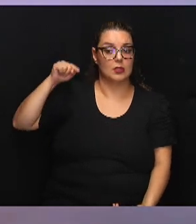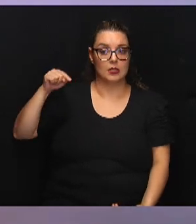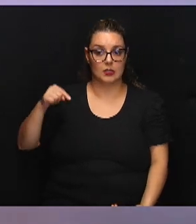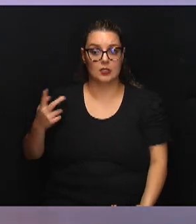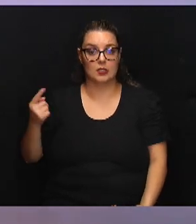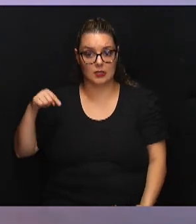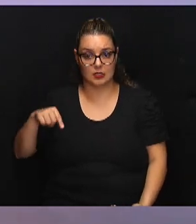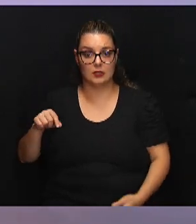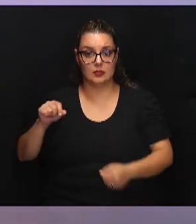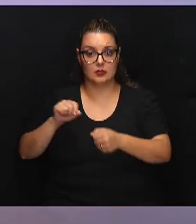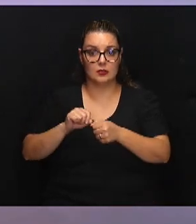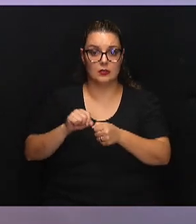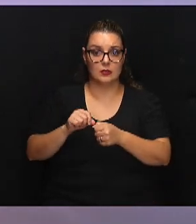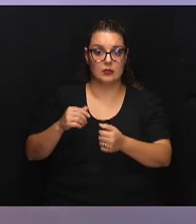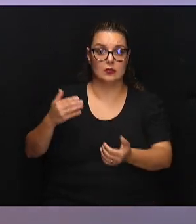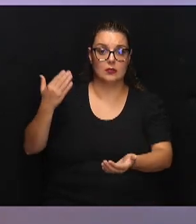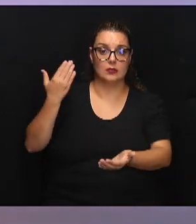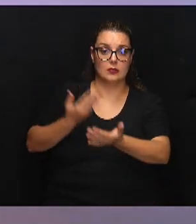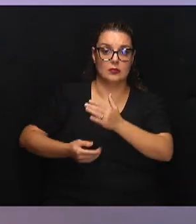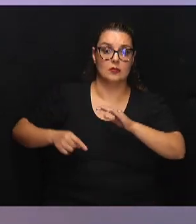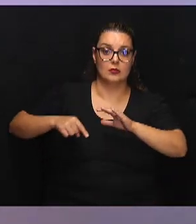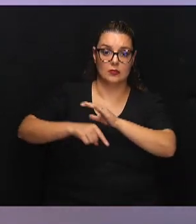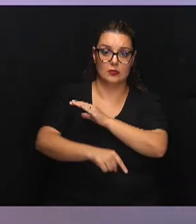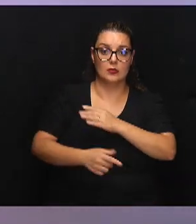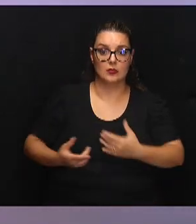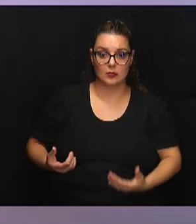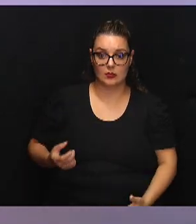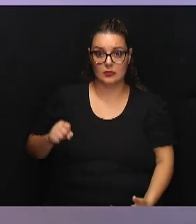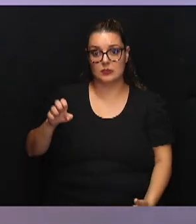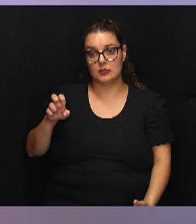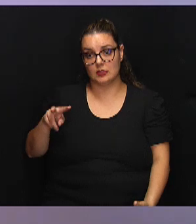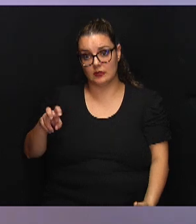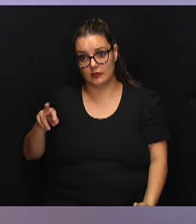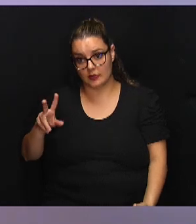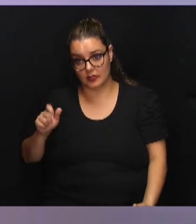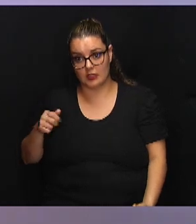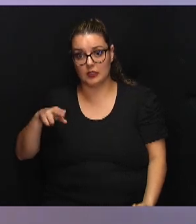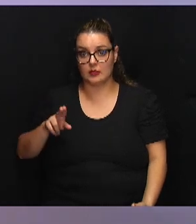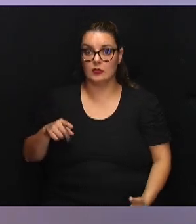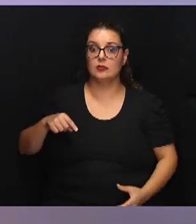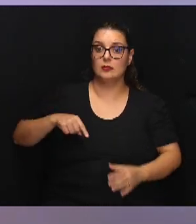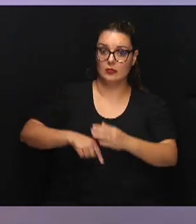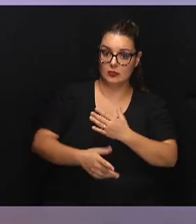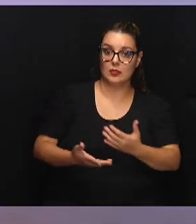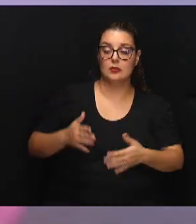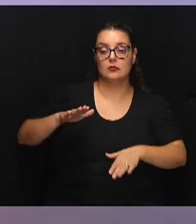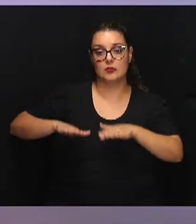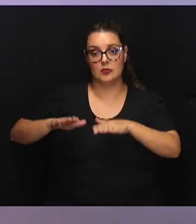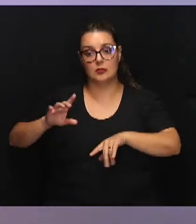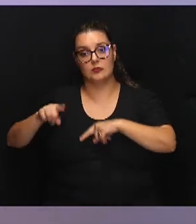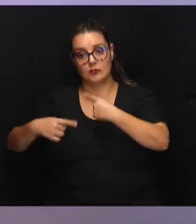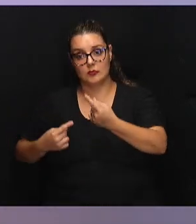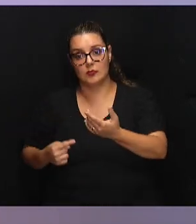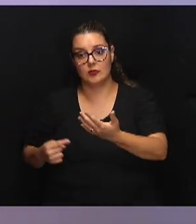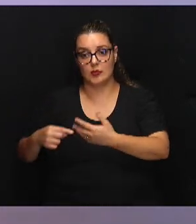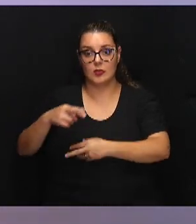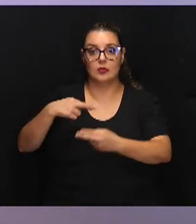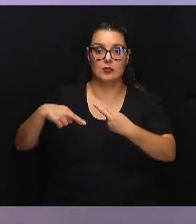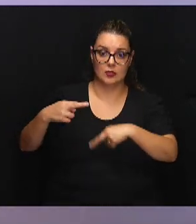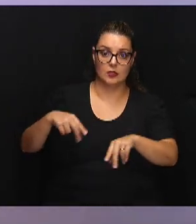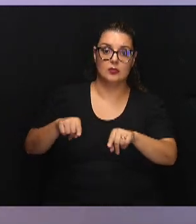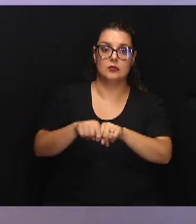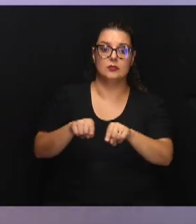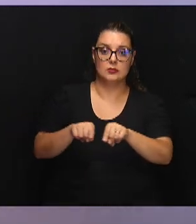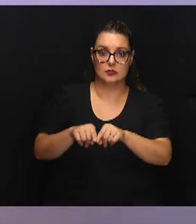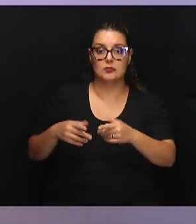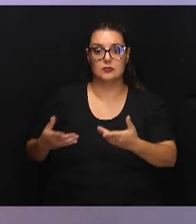para casos de perda profunda, severa ou profunda. E aí depende de outros fatores também